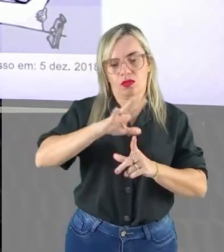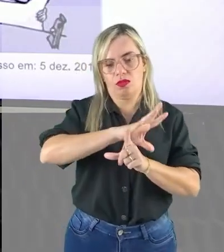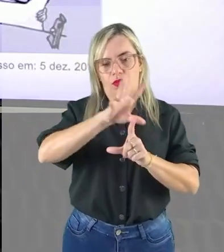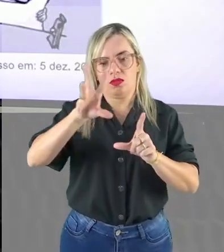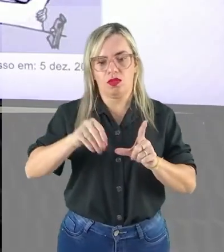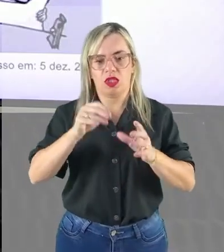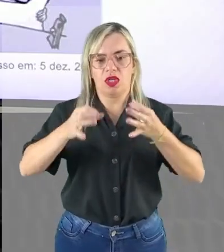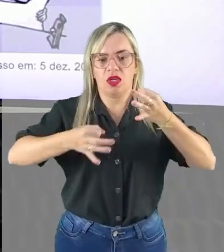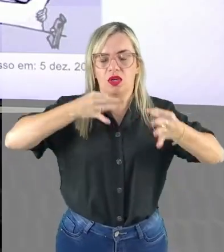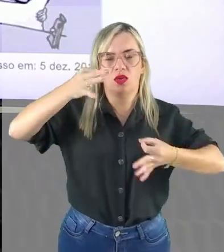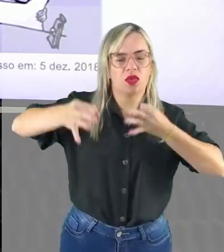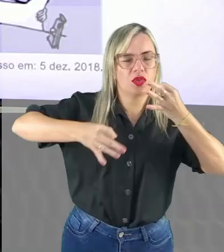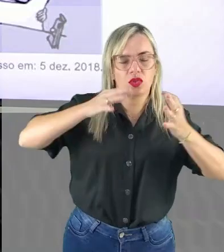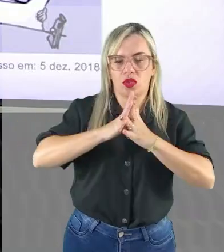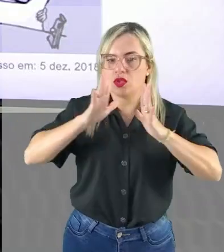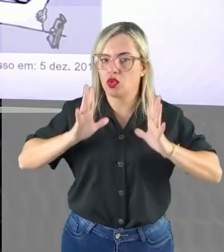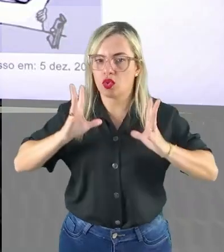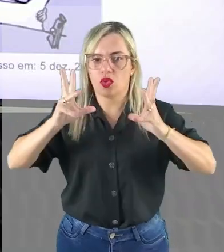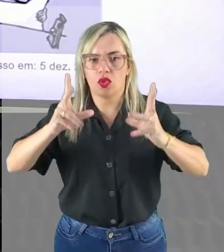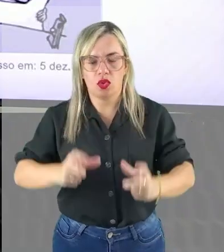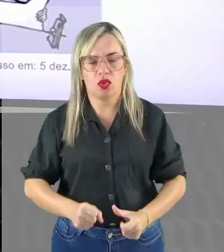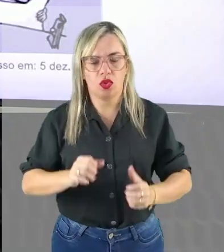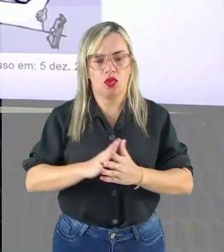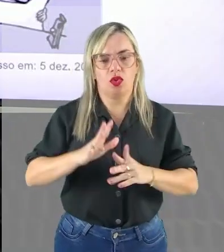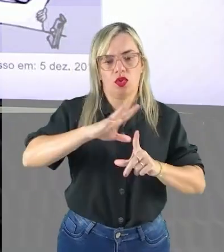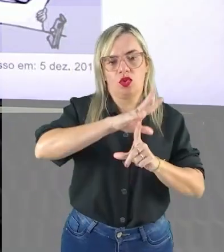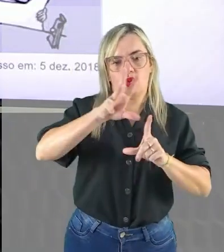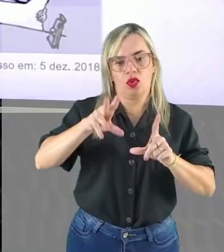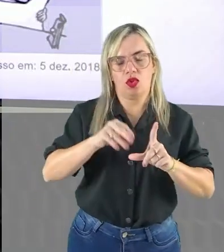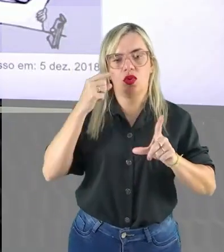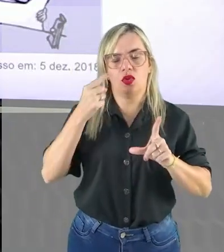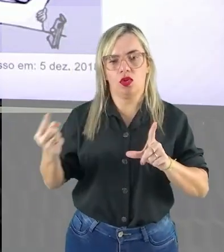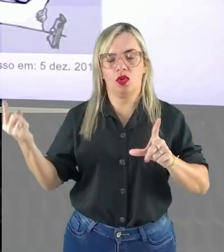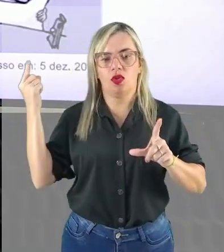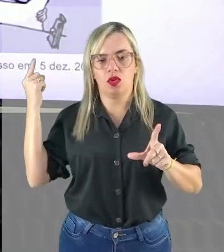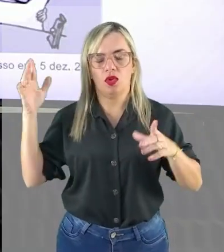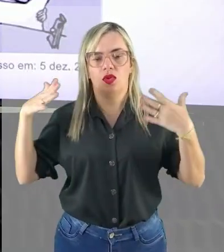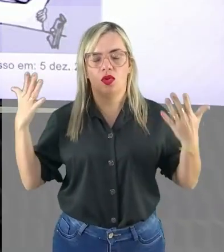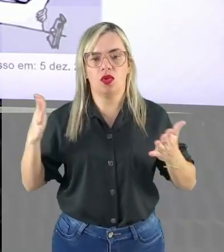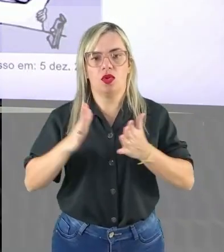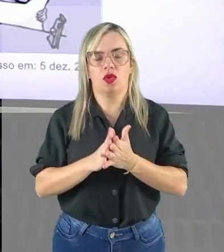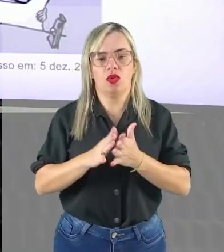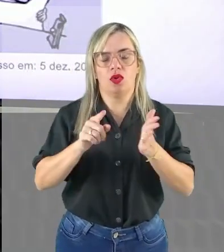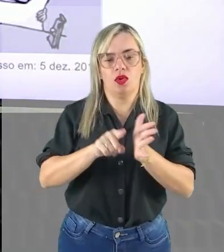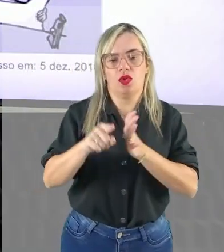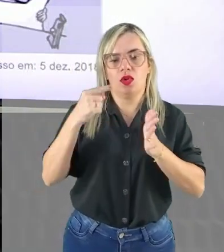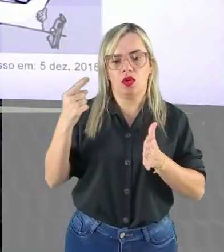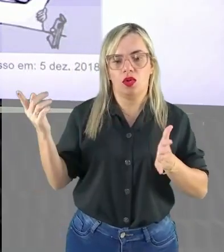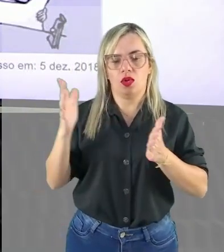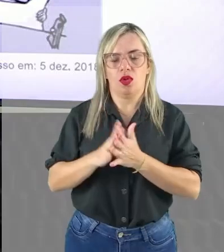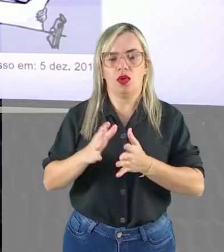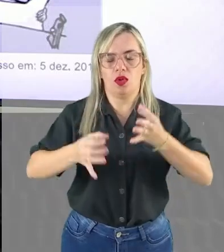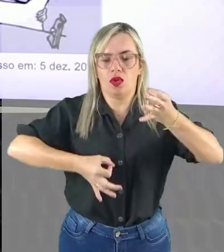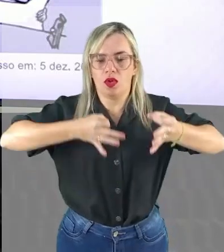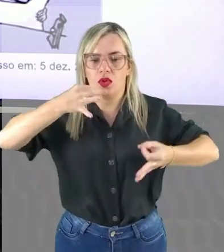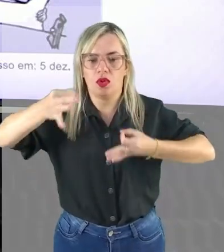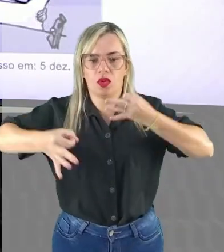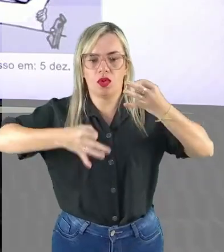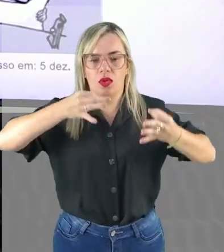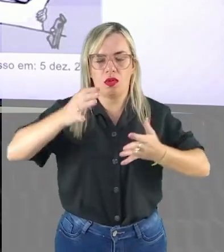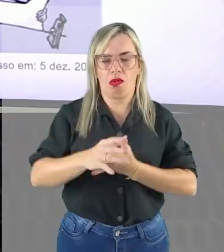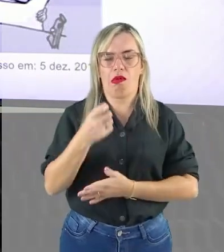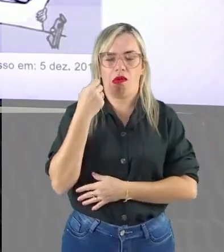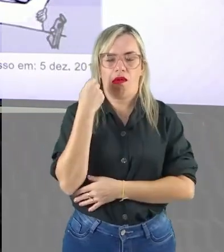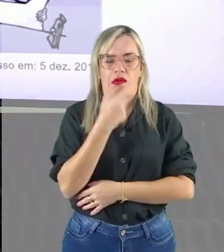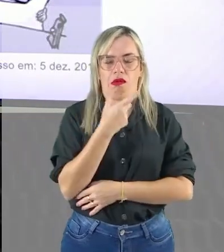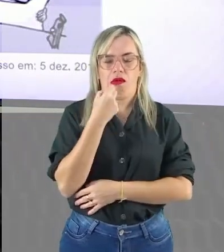é a crítica. Então, todas as vezes que tiver uma charge, você vai ver que a questão ela vai dizer aonde está a crítica, né? A